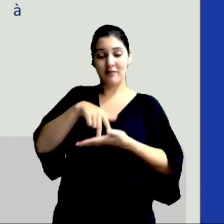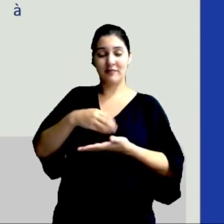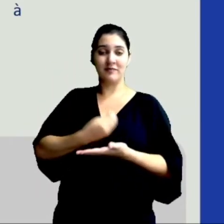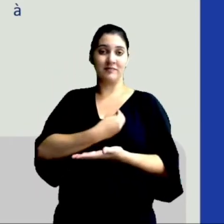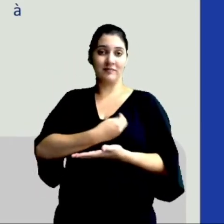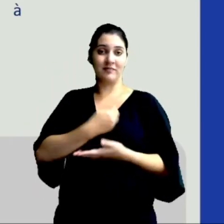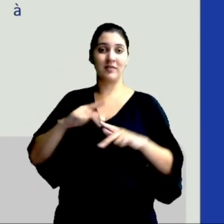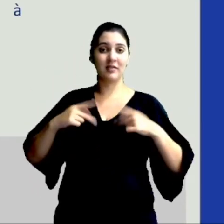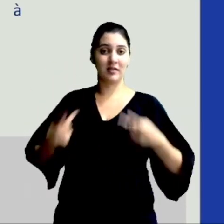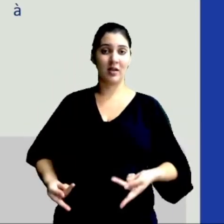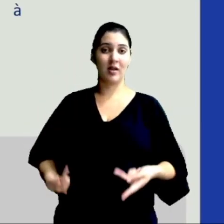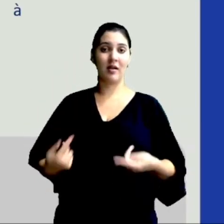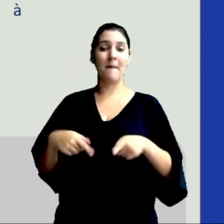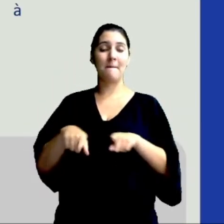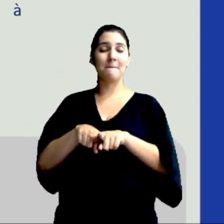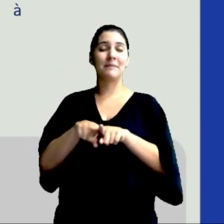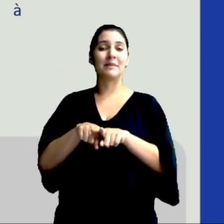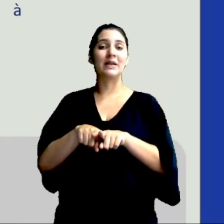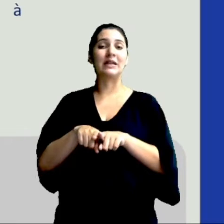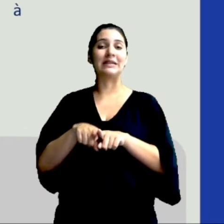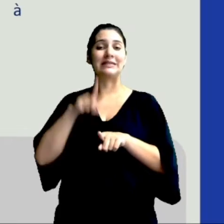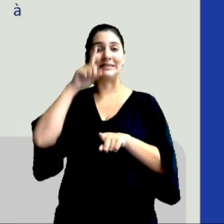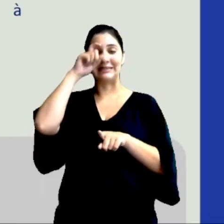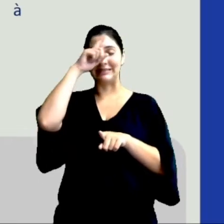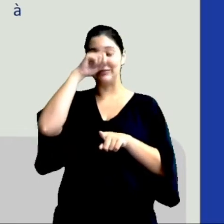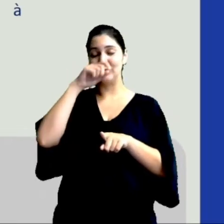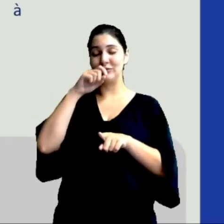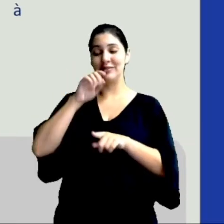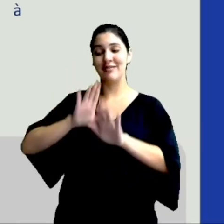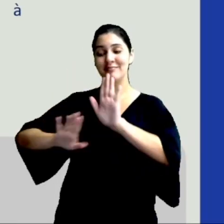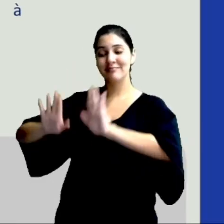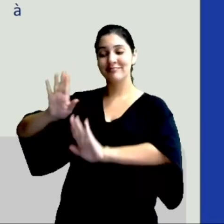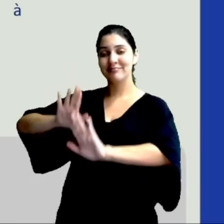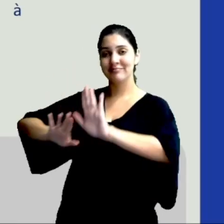dificulta também, até por conta da criação, a falta de